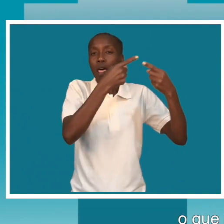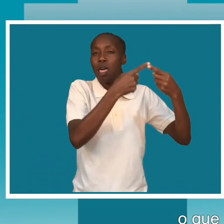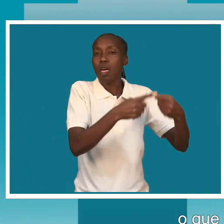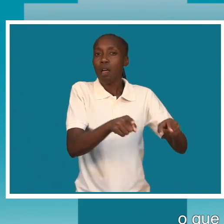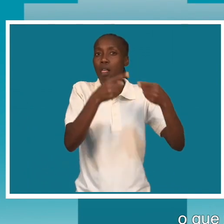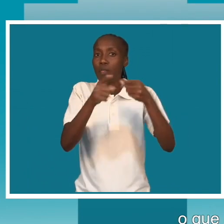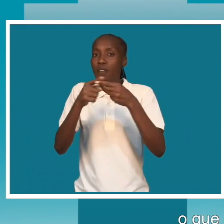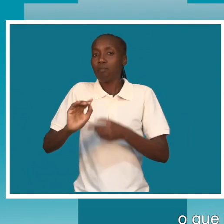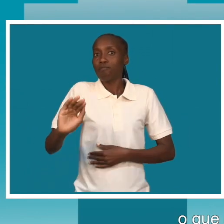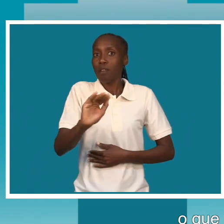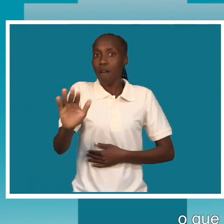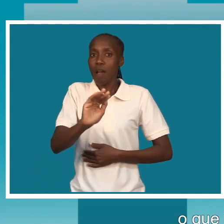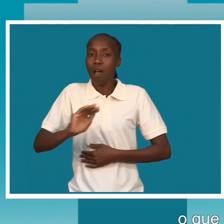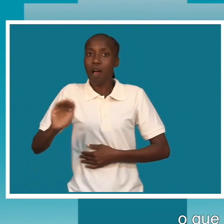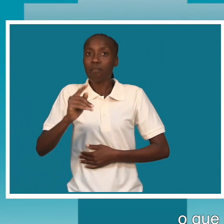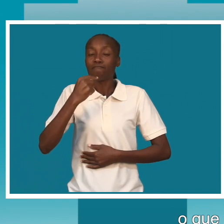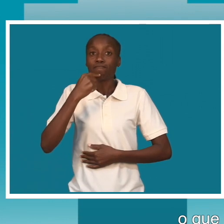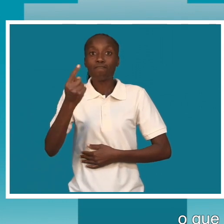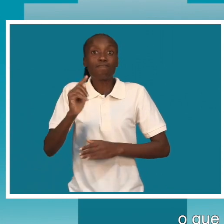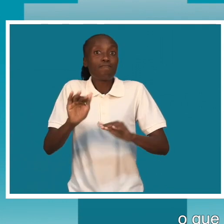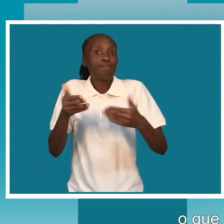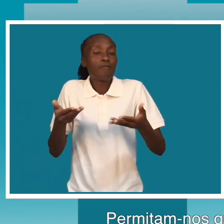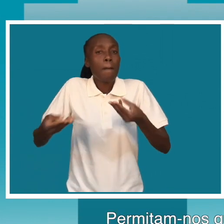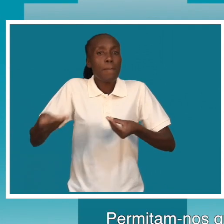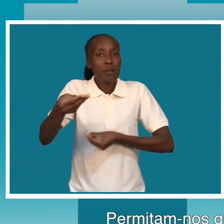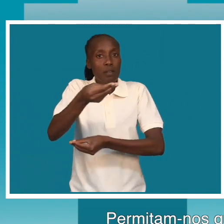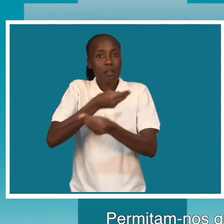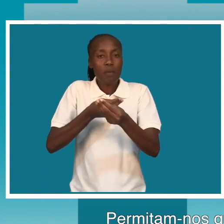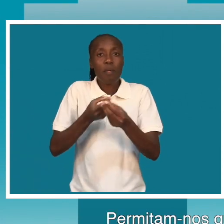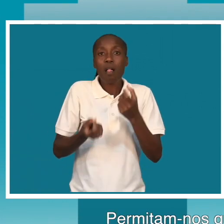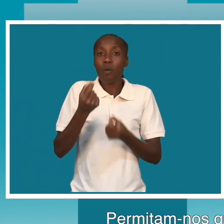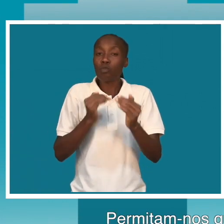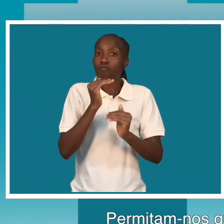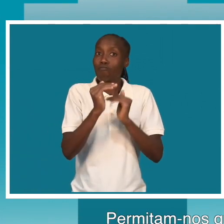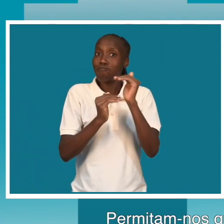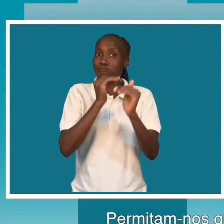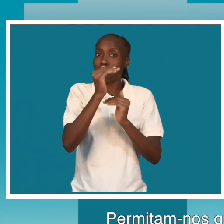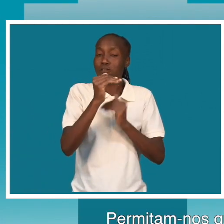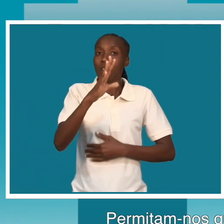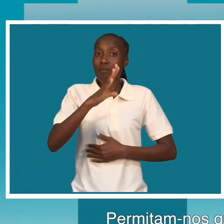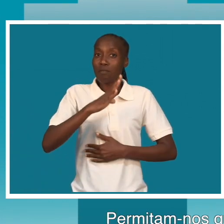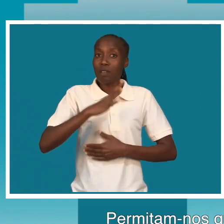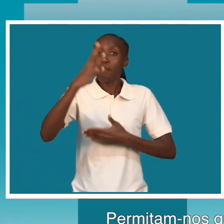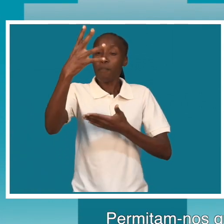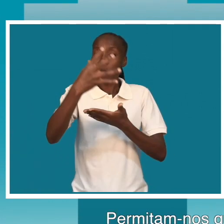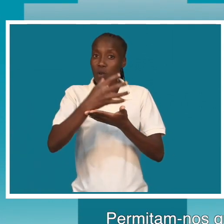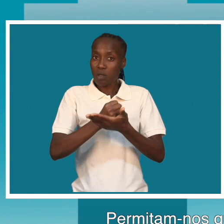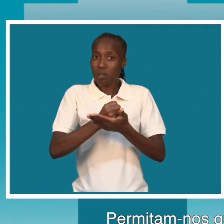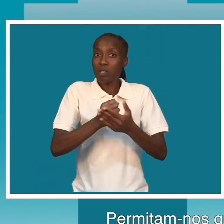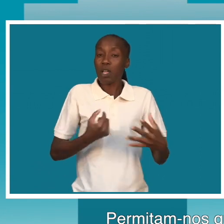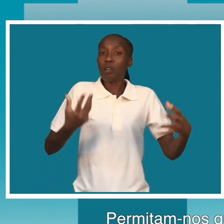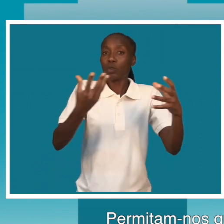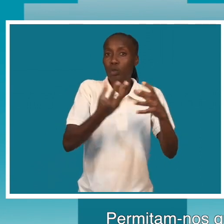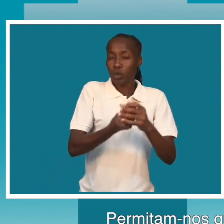de várias ações nas diferentes áreas. Permitam-nos que partilhemos alguns progressos que temos